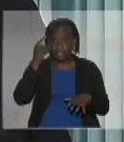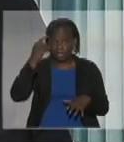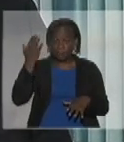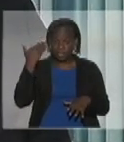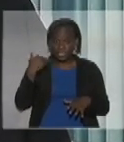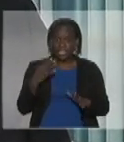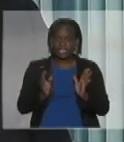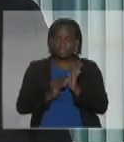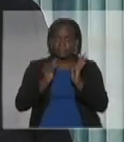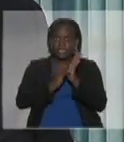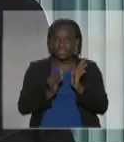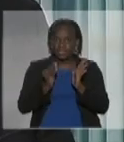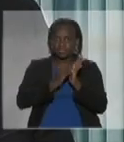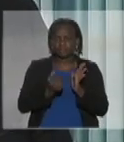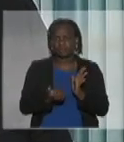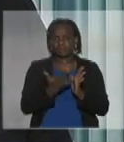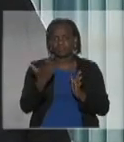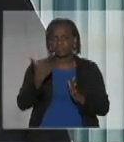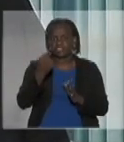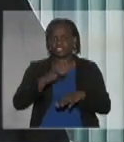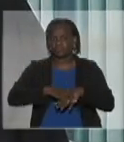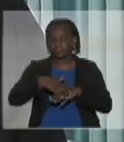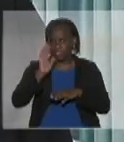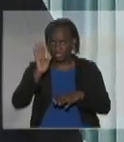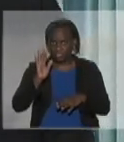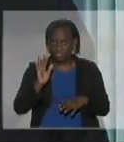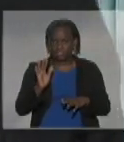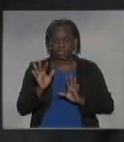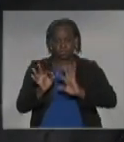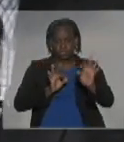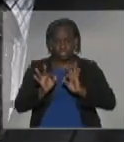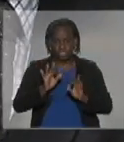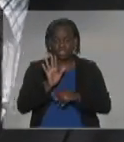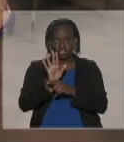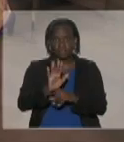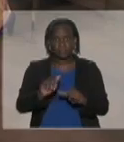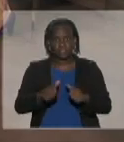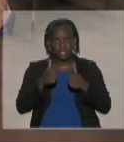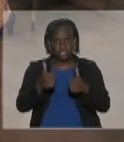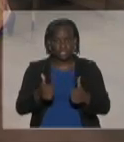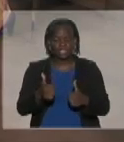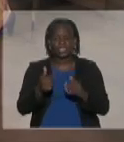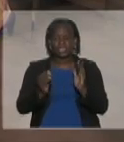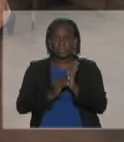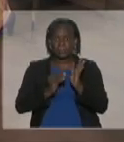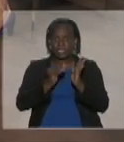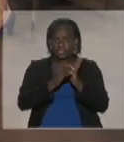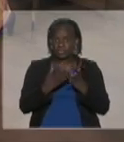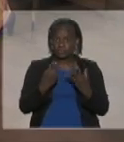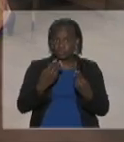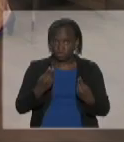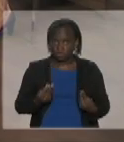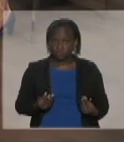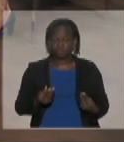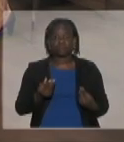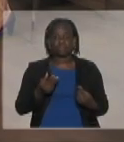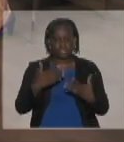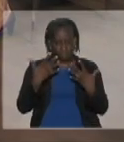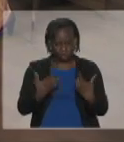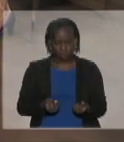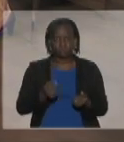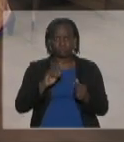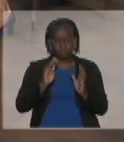produzi mais de 20 emendas ao projeto original para melhorá-lo, e muitas dessas emendas